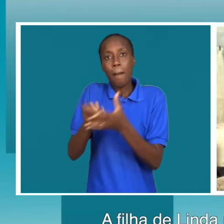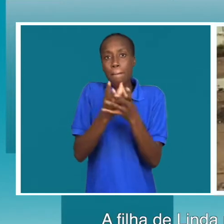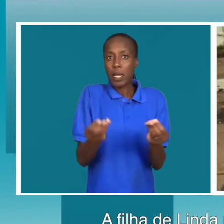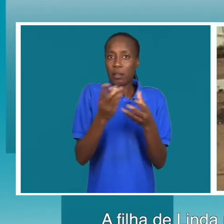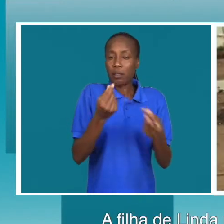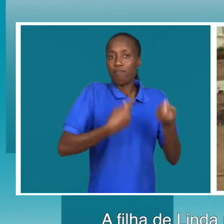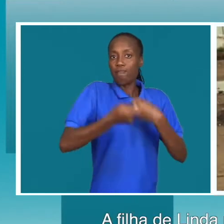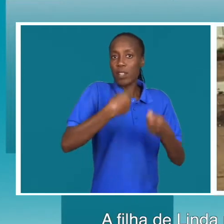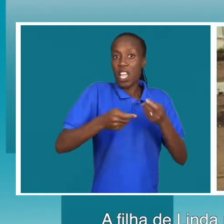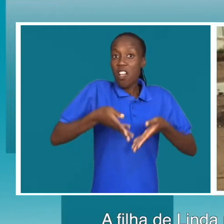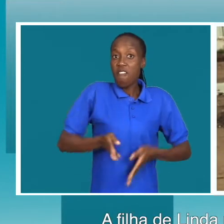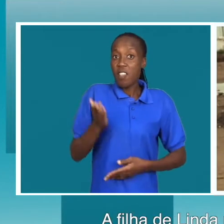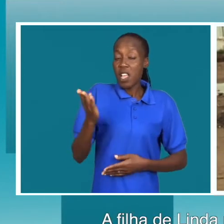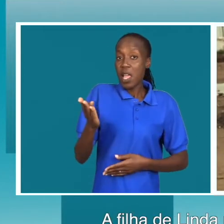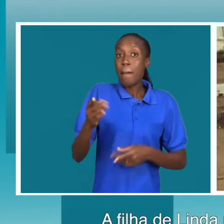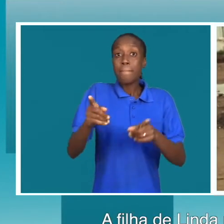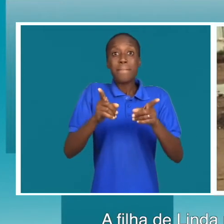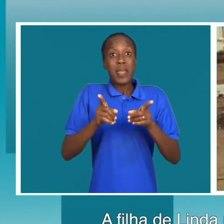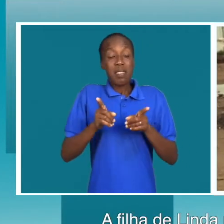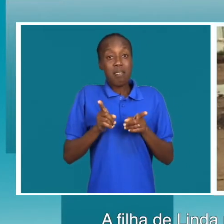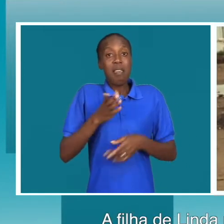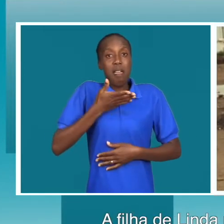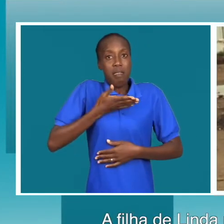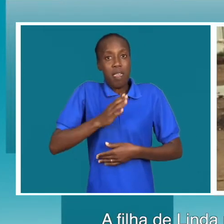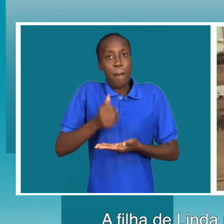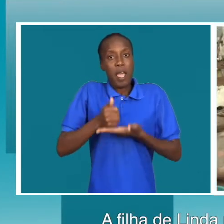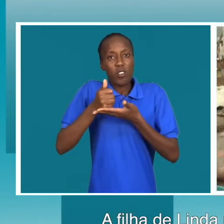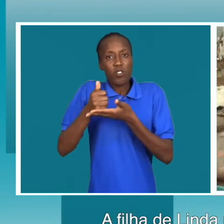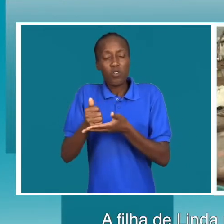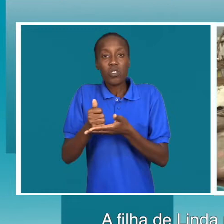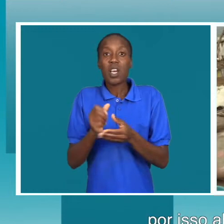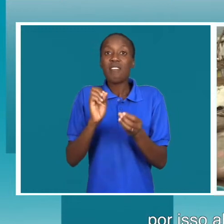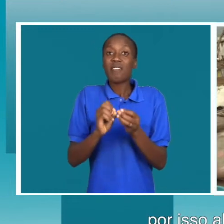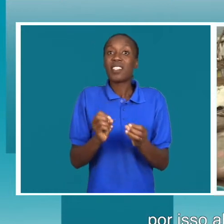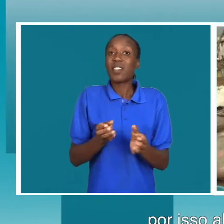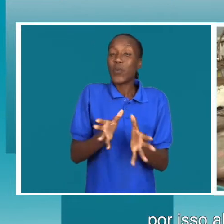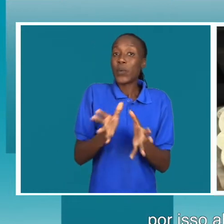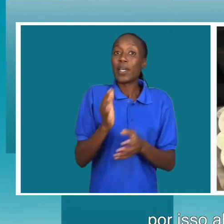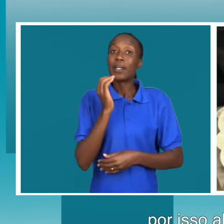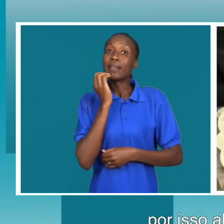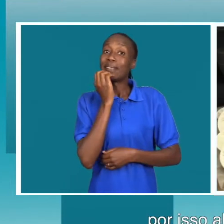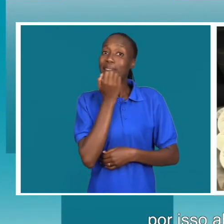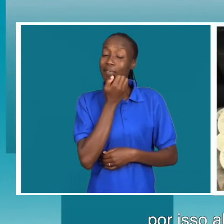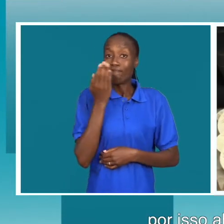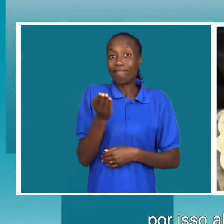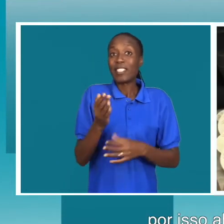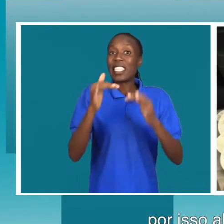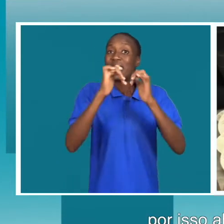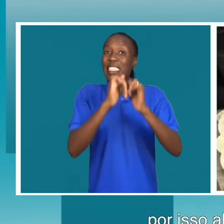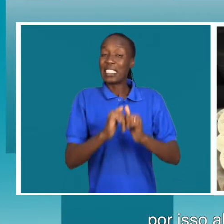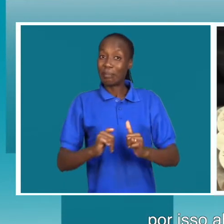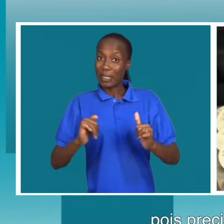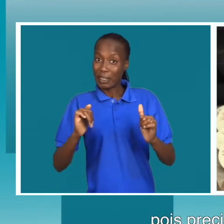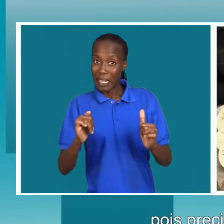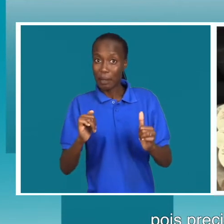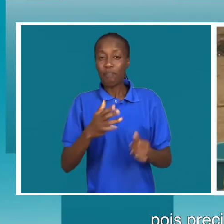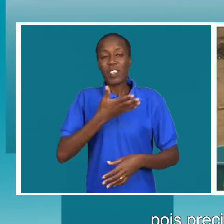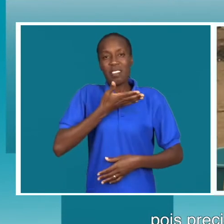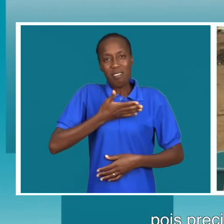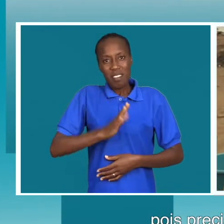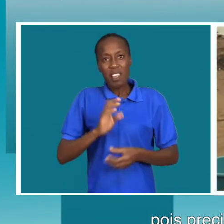a vender. A filha de Linda precisa de cuidados especiais. Por isso, abri mão de ver sua filha crescer para fazer este negócio, pois